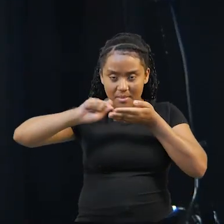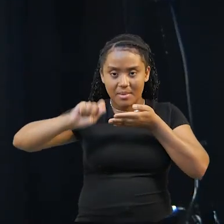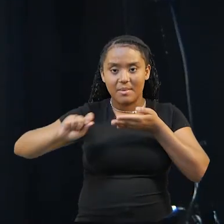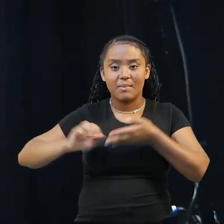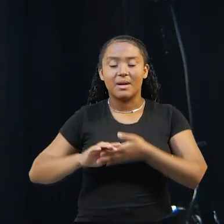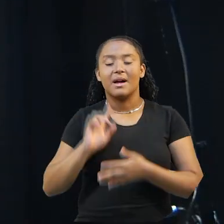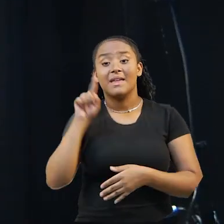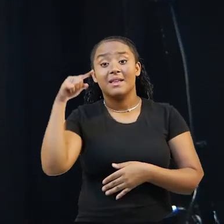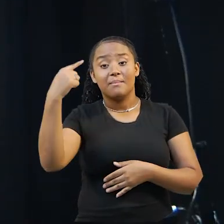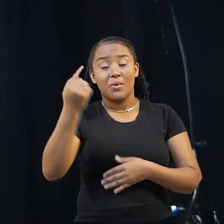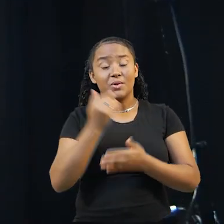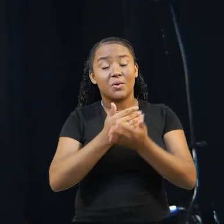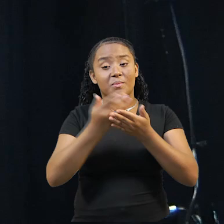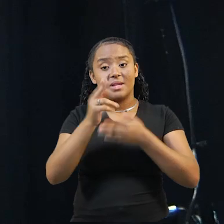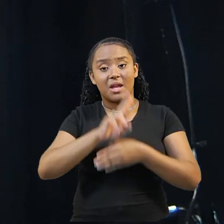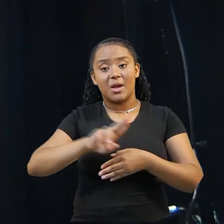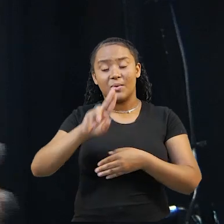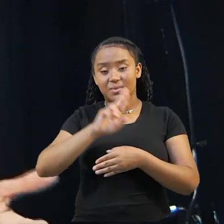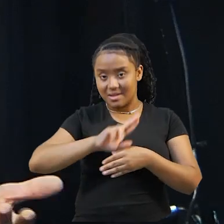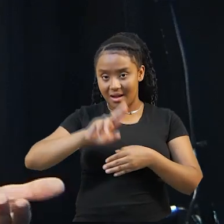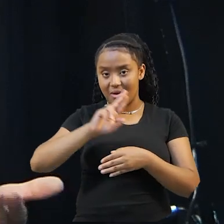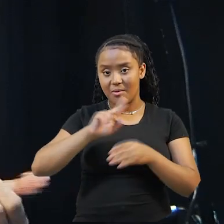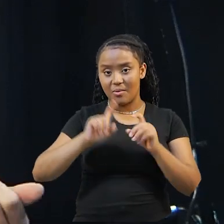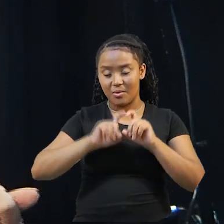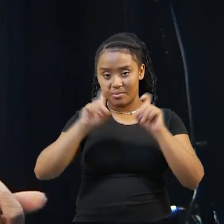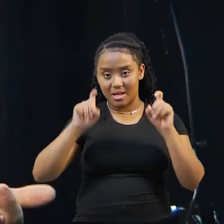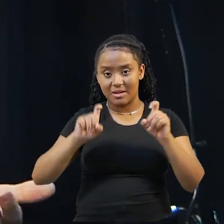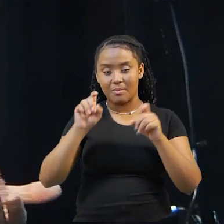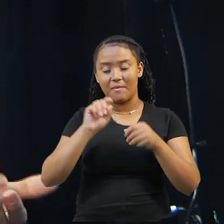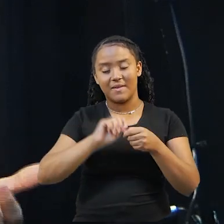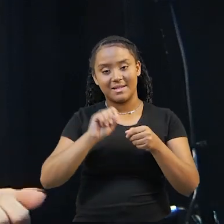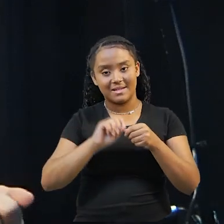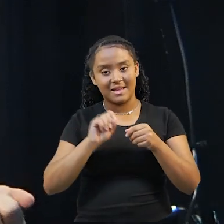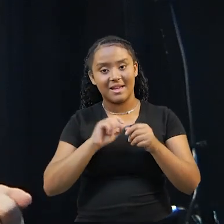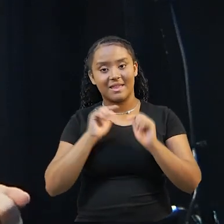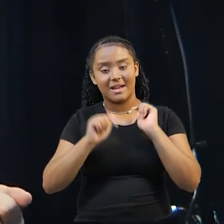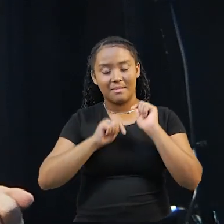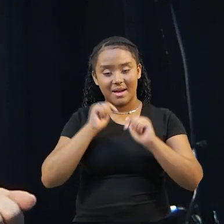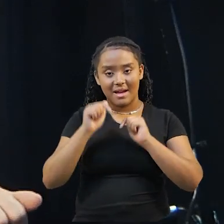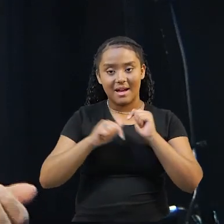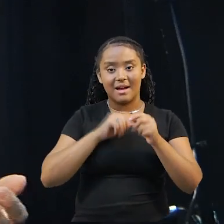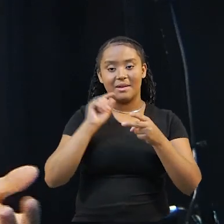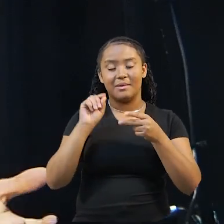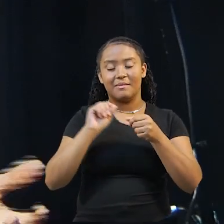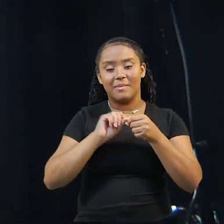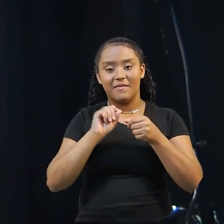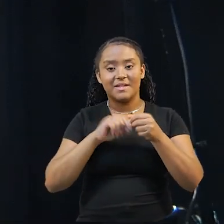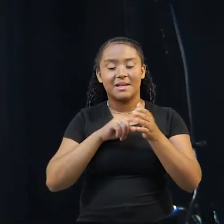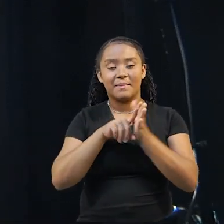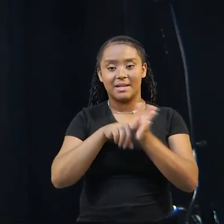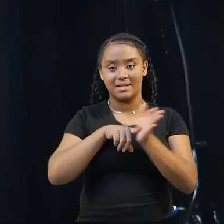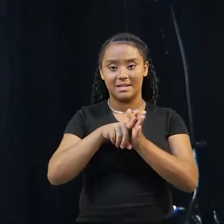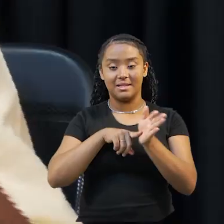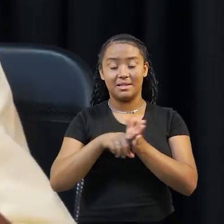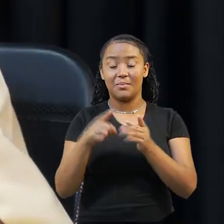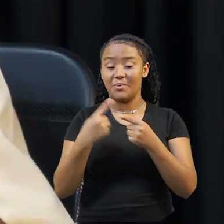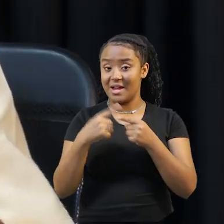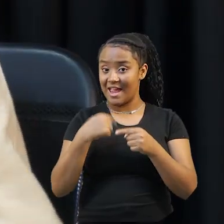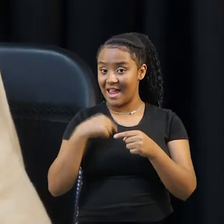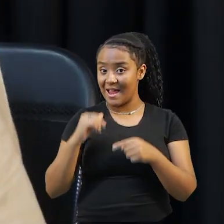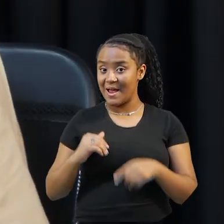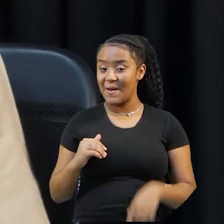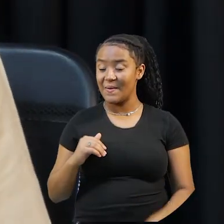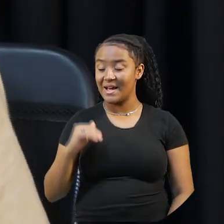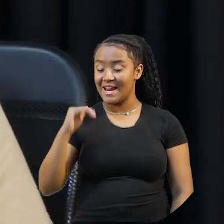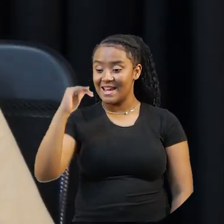para pesquisas, né? Eu cresci com Barça, eu cresci com enciclopédia ainda, então eu usava... Com cheiro do livro.